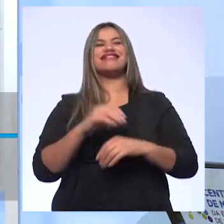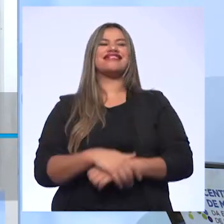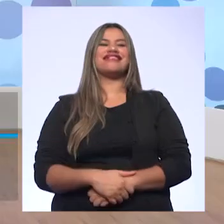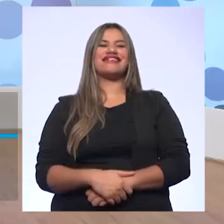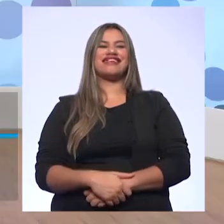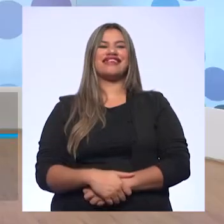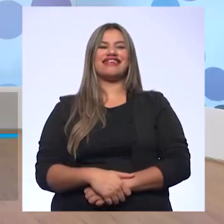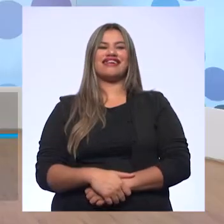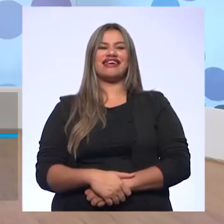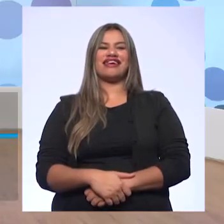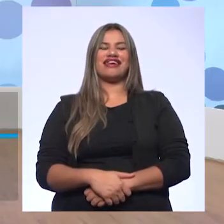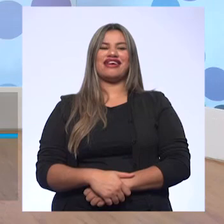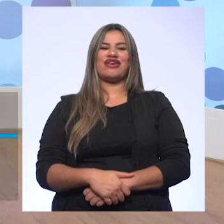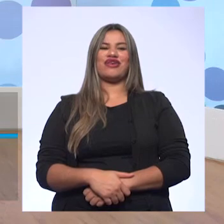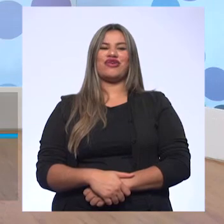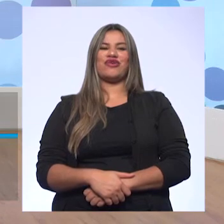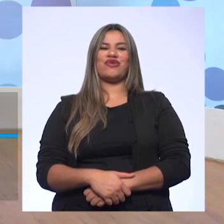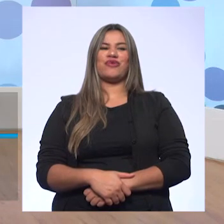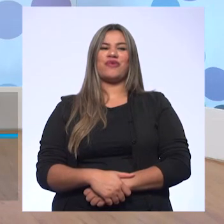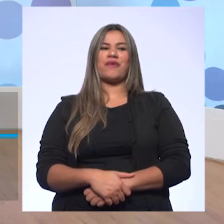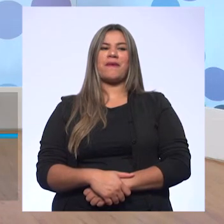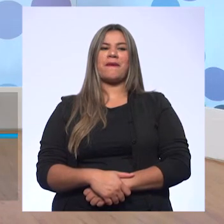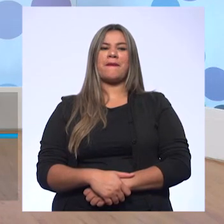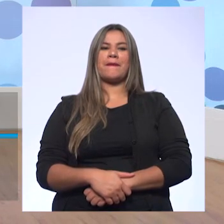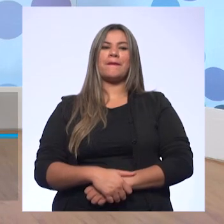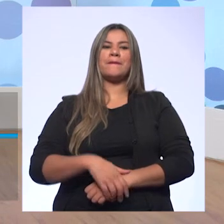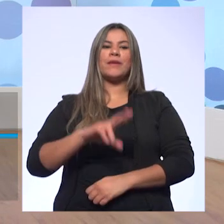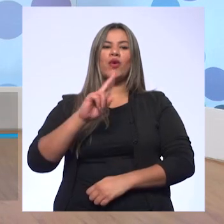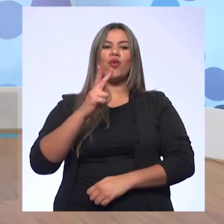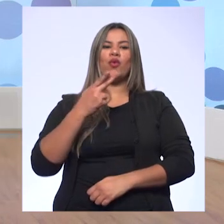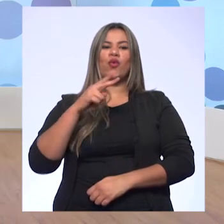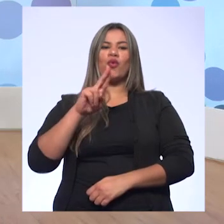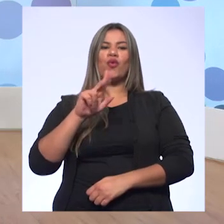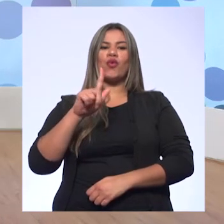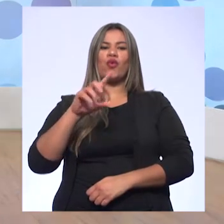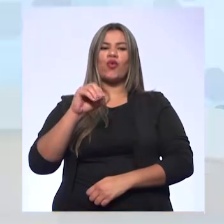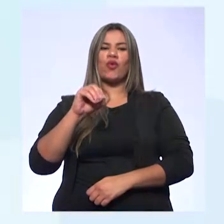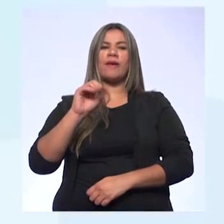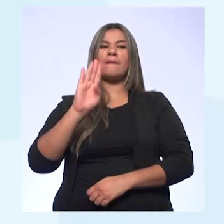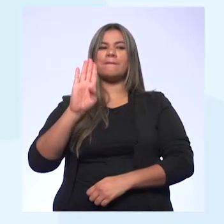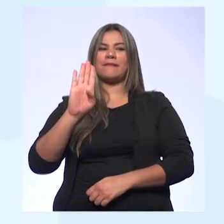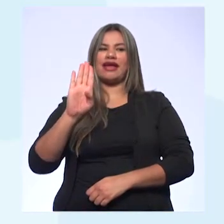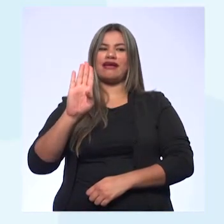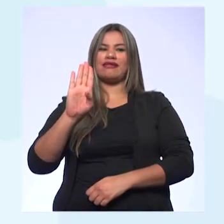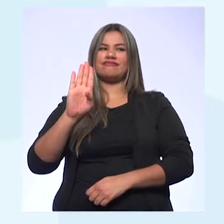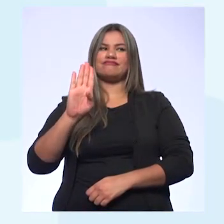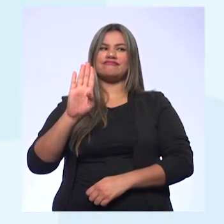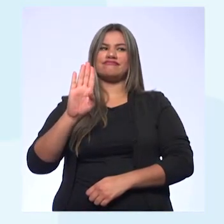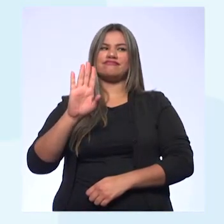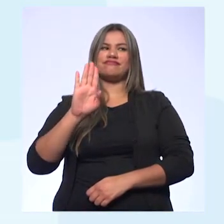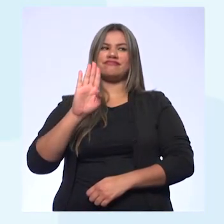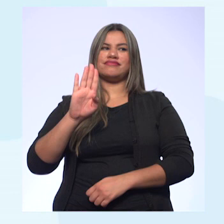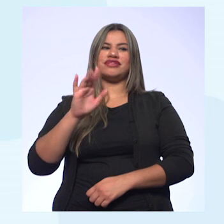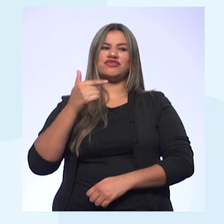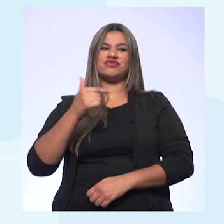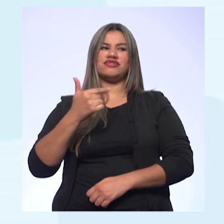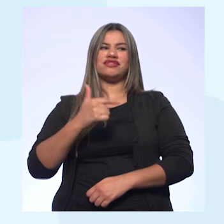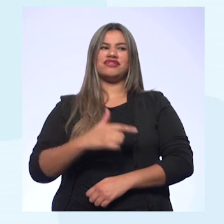O Hugo colocou B. B? B de bola. B de bola não tem, né, professor Joel? Não. Não tem B de bola,